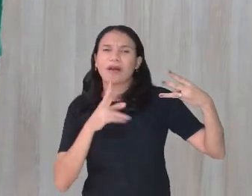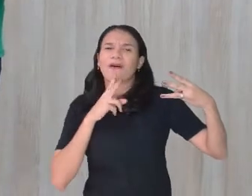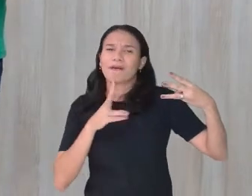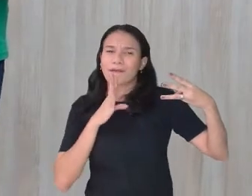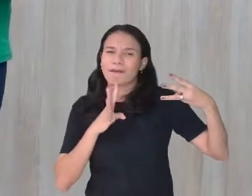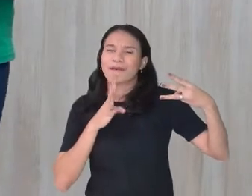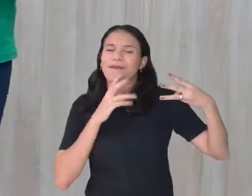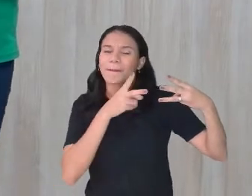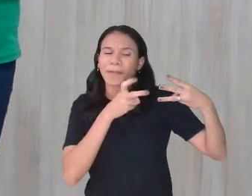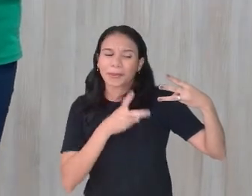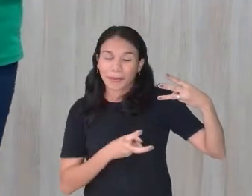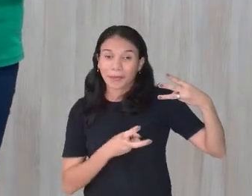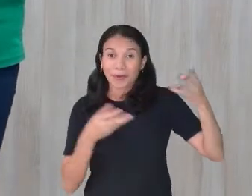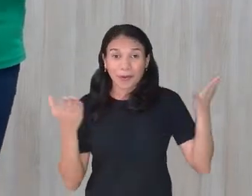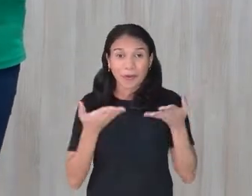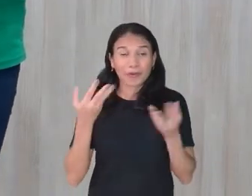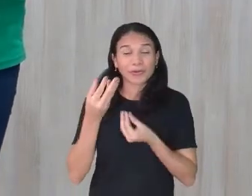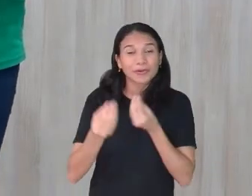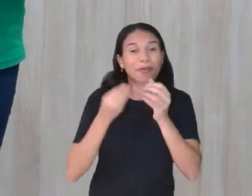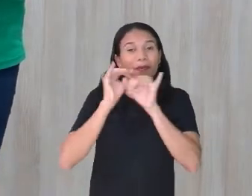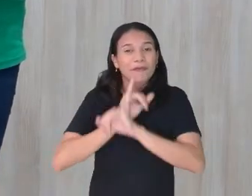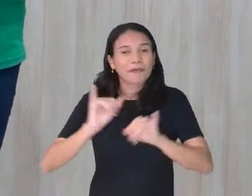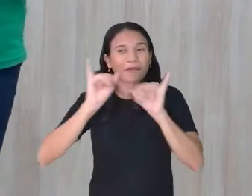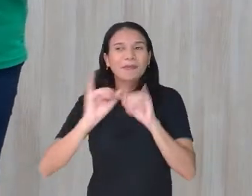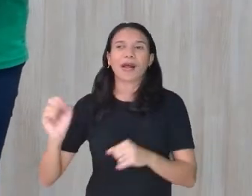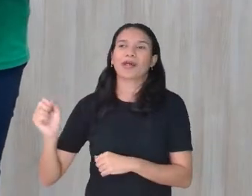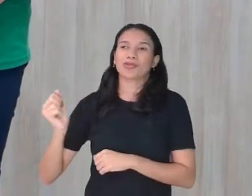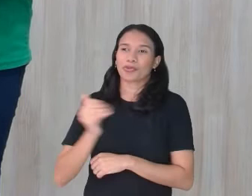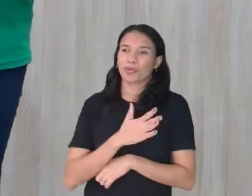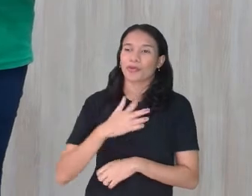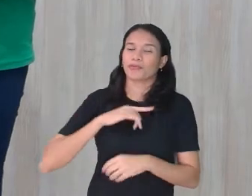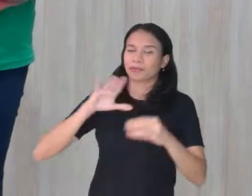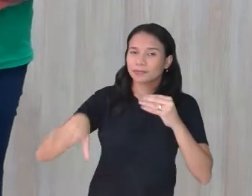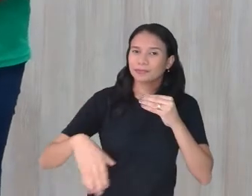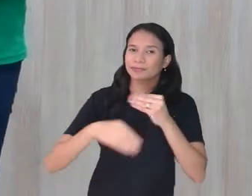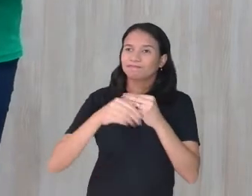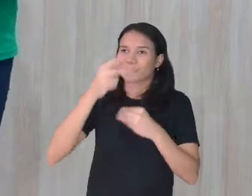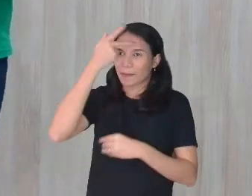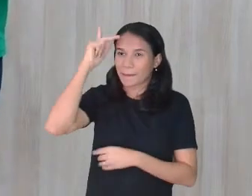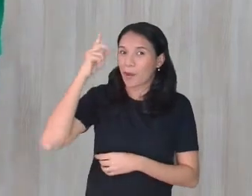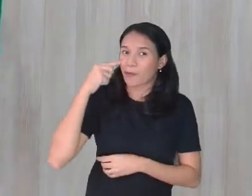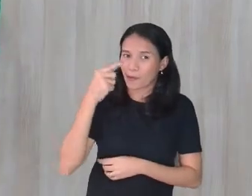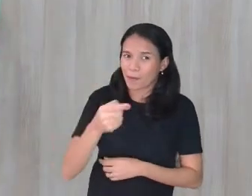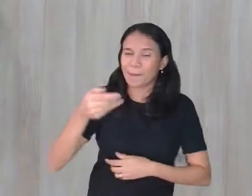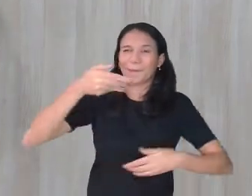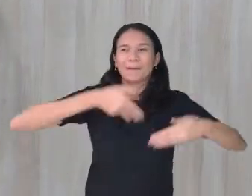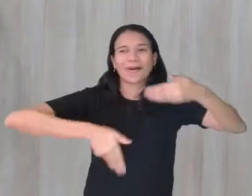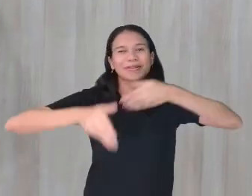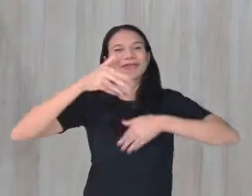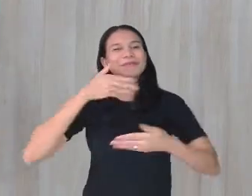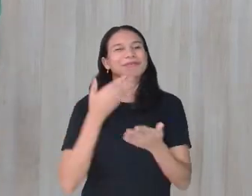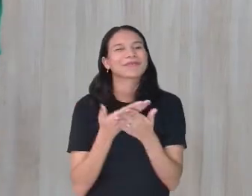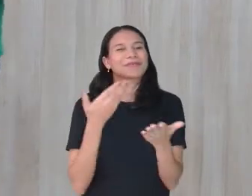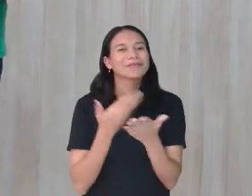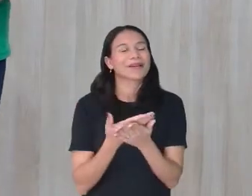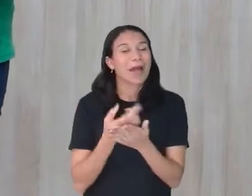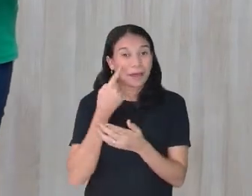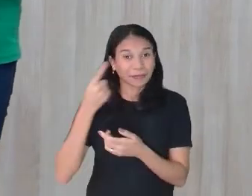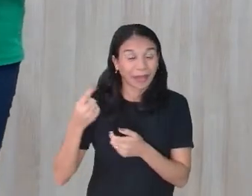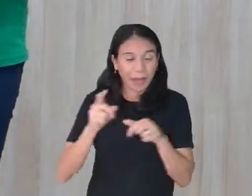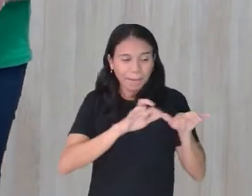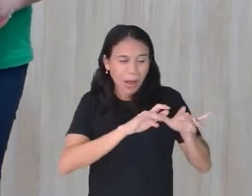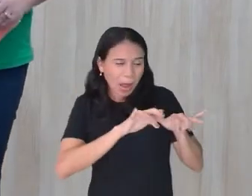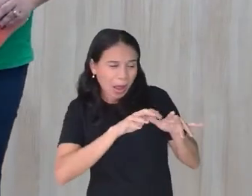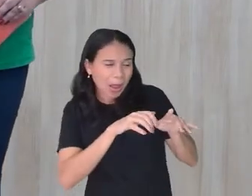hoje nós vamos tentar trazer informações novas. E quem está aí participando da nossa aula no ao vivo, vai lá no